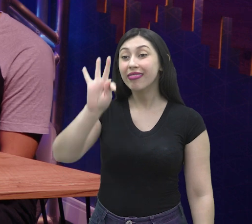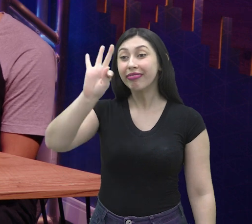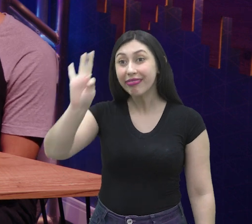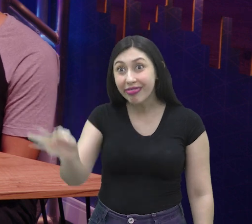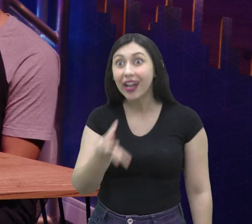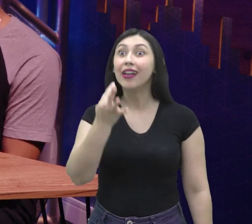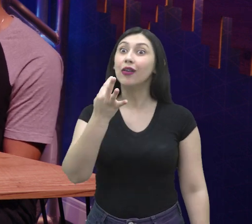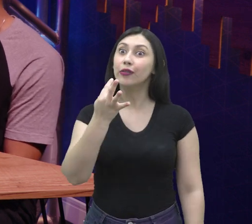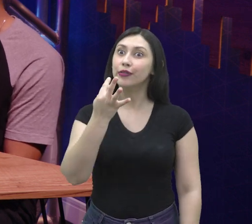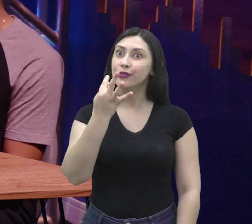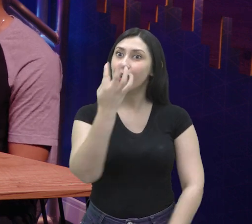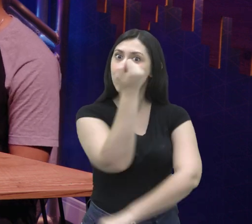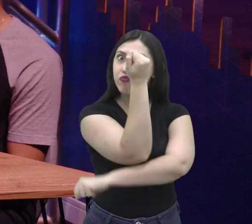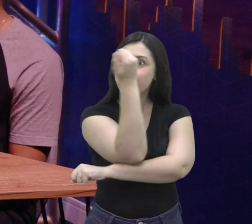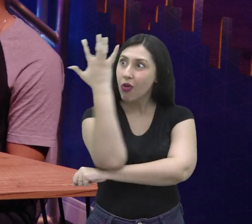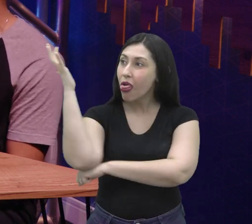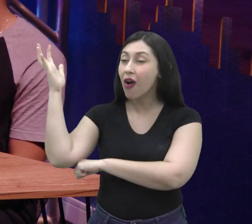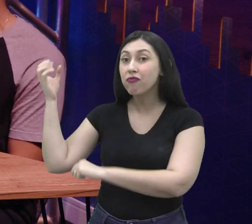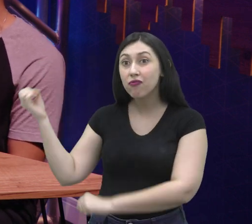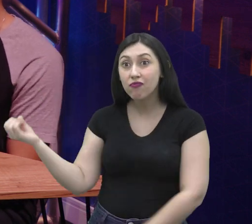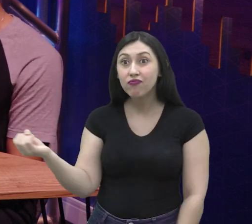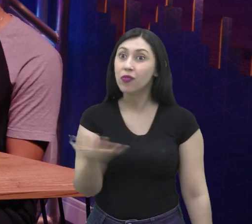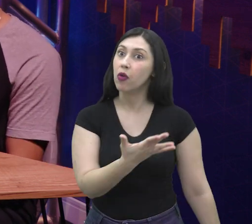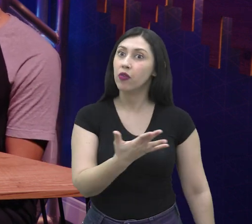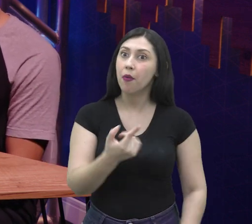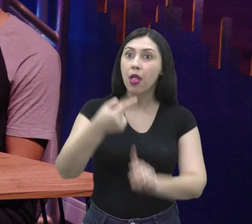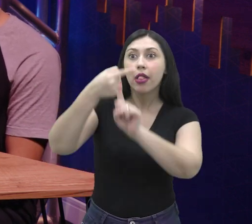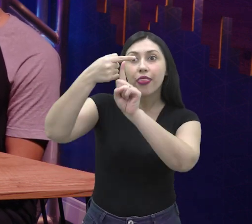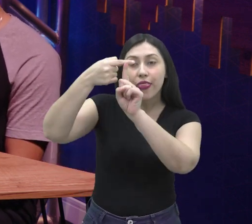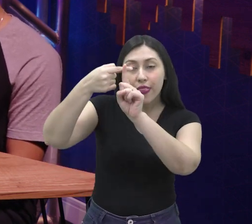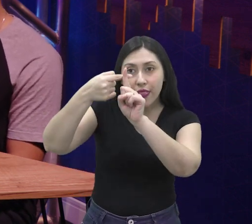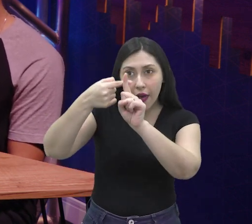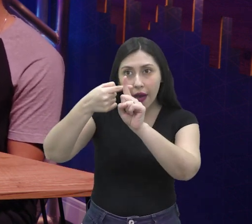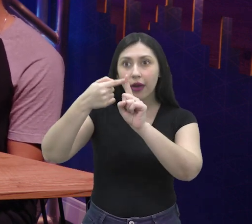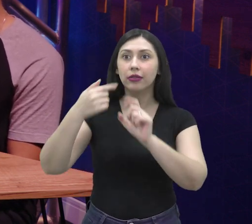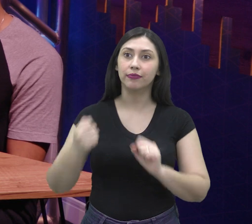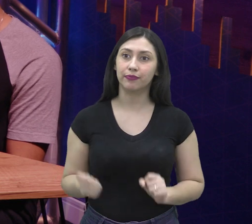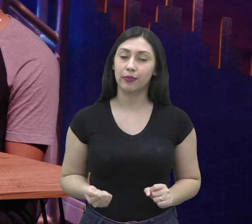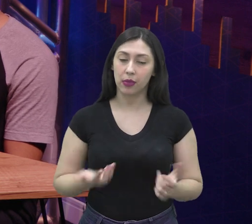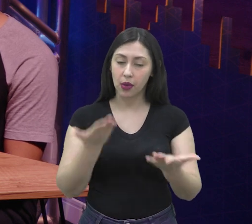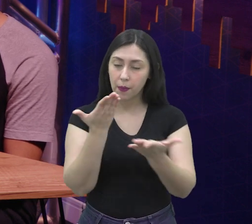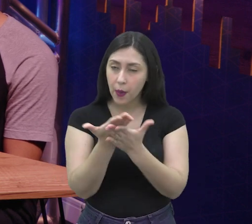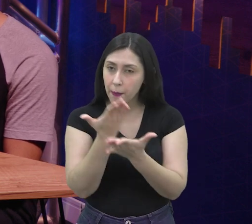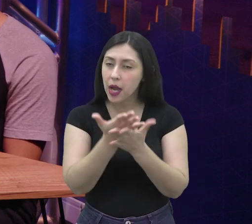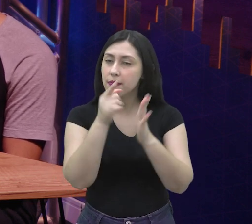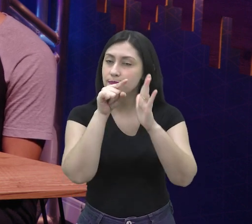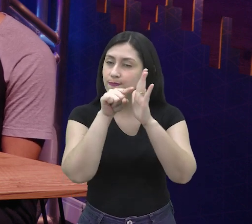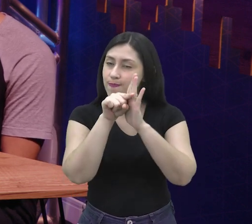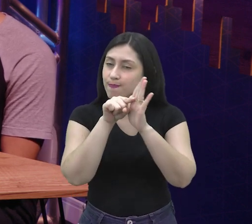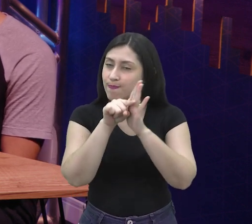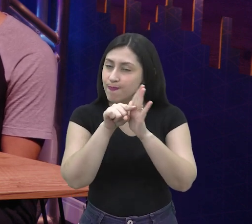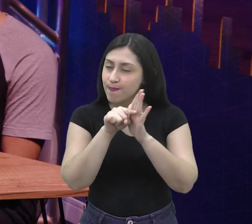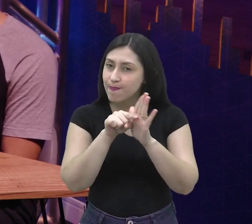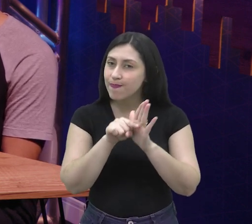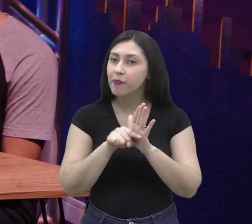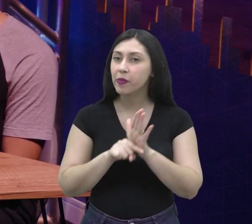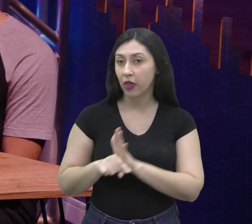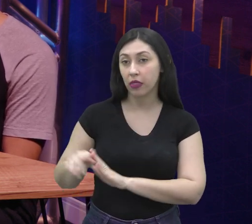de novas árvores para conter o aquecimento global. Esse é um estudo, né, que foi feito,